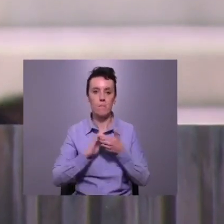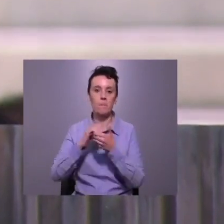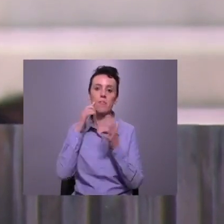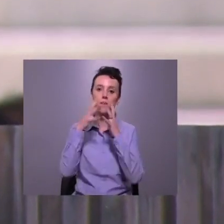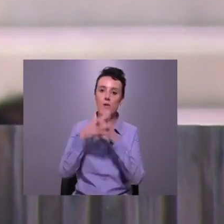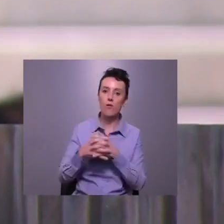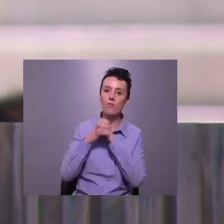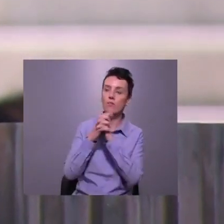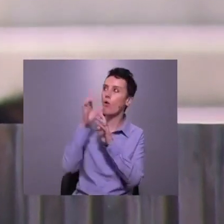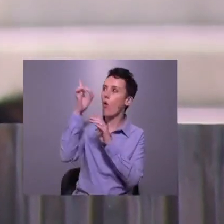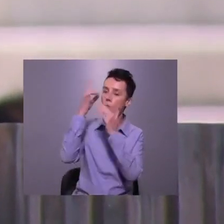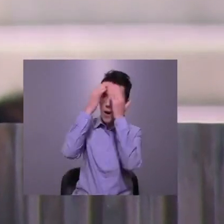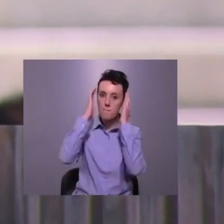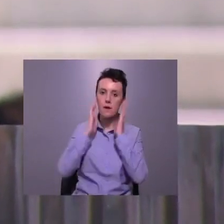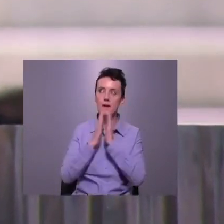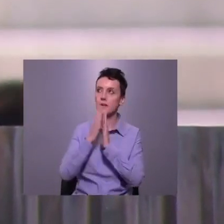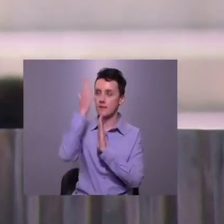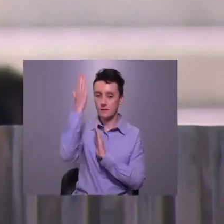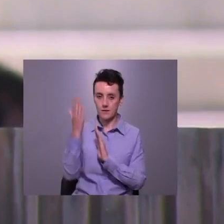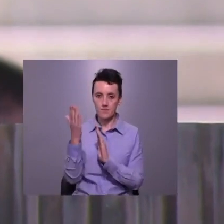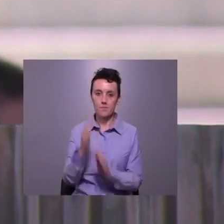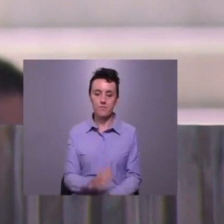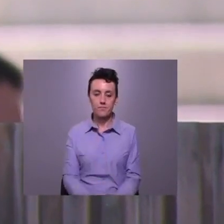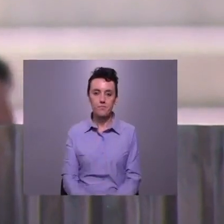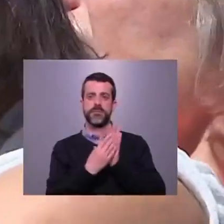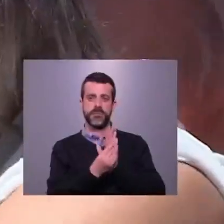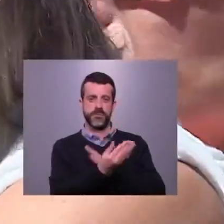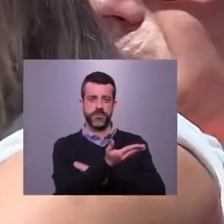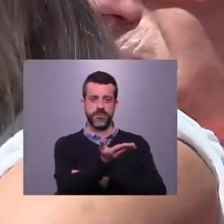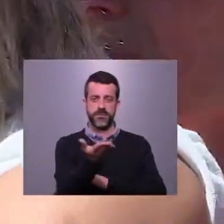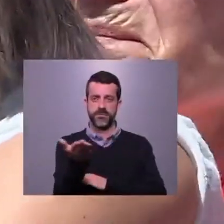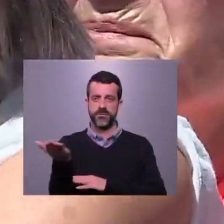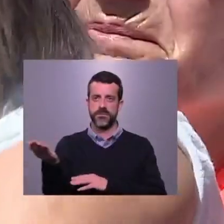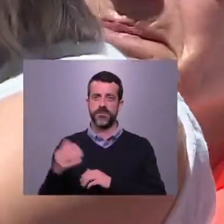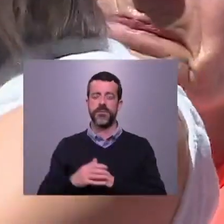fraternità. Preghiamo per intercessione di Maria.